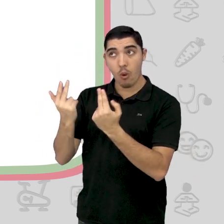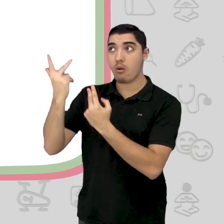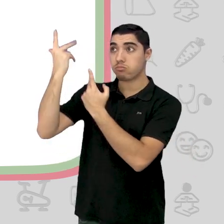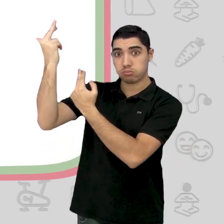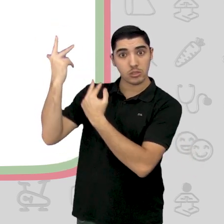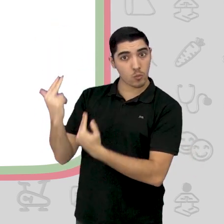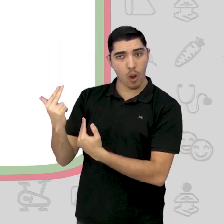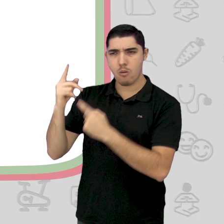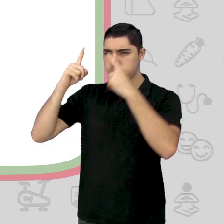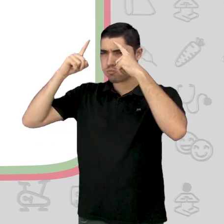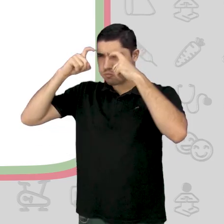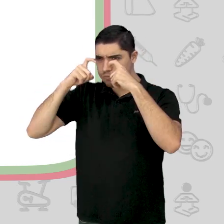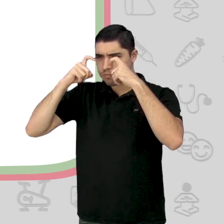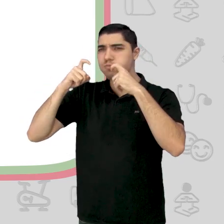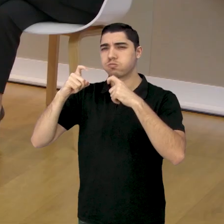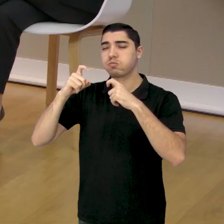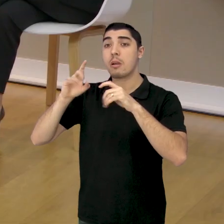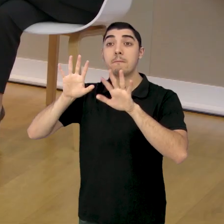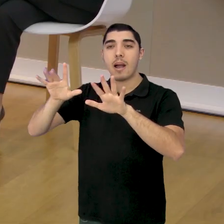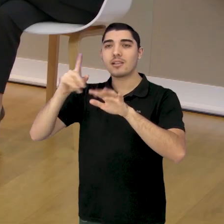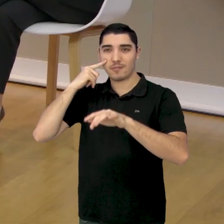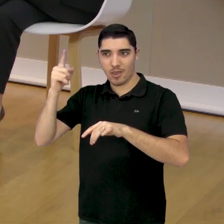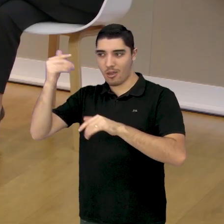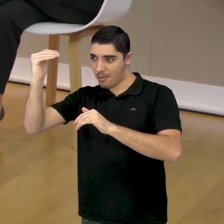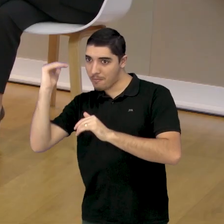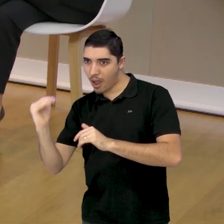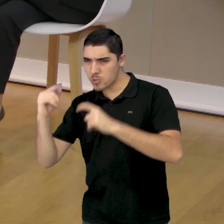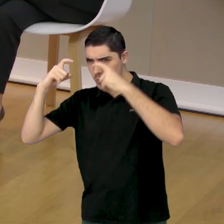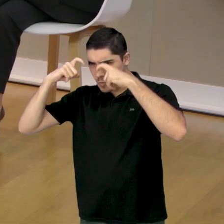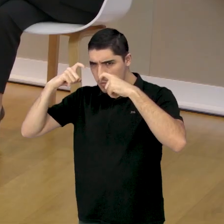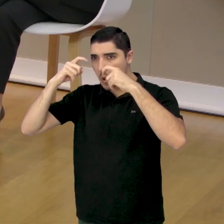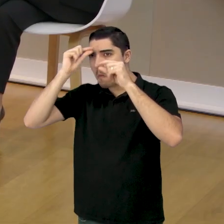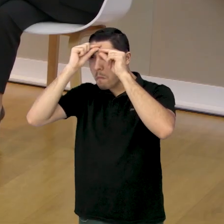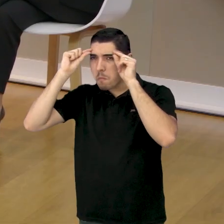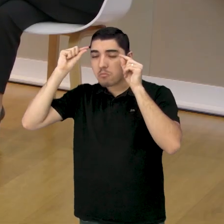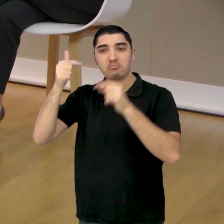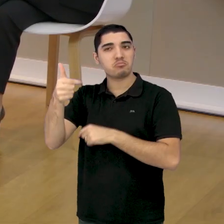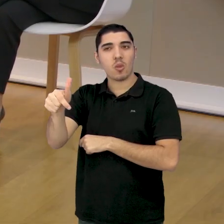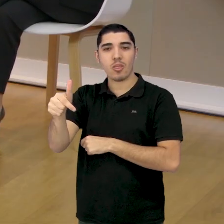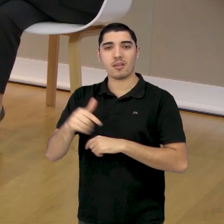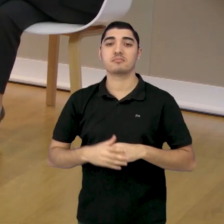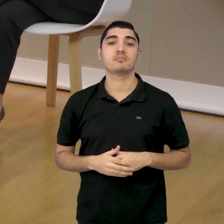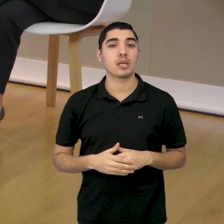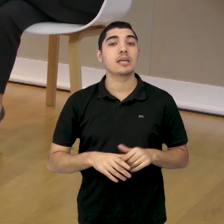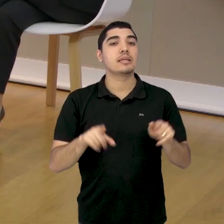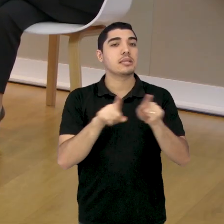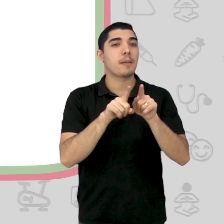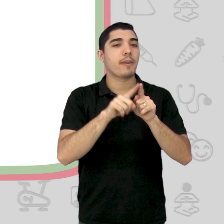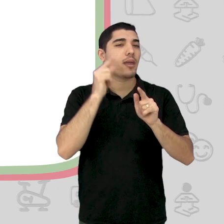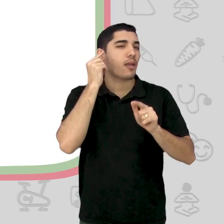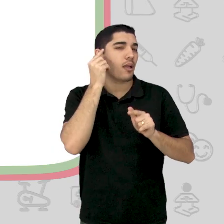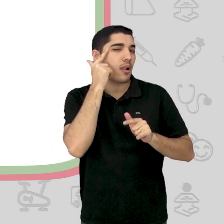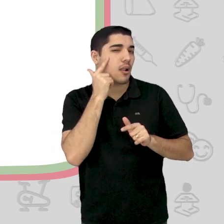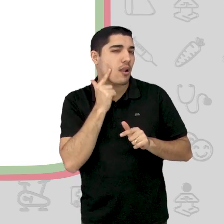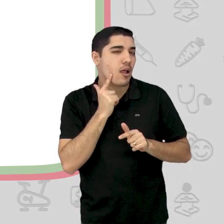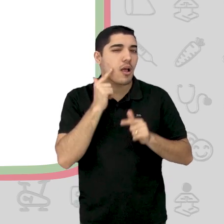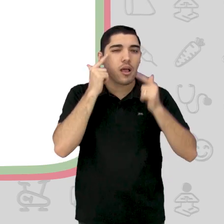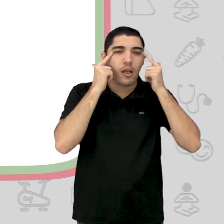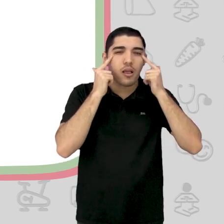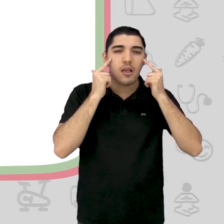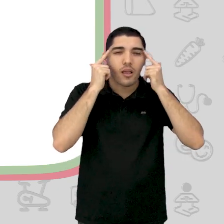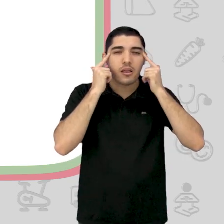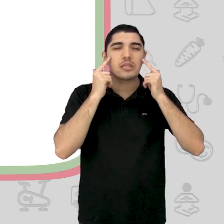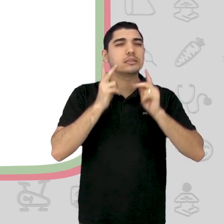cara de bravo, não congelou a expressão, porém não tem a marca das rugas. E a primeira questão das rugas aqui nas laterais, que eu acho que é o que